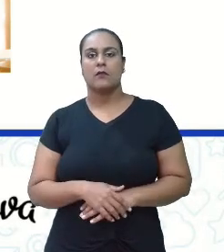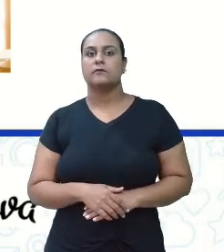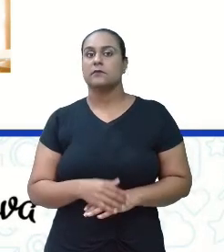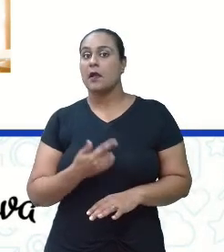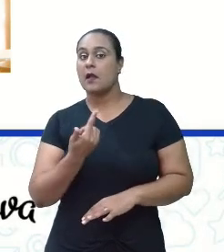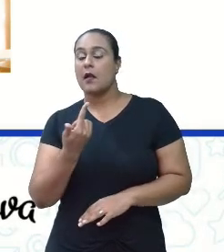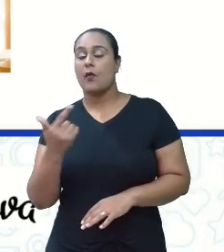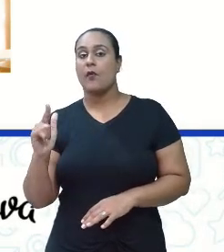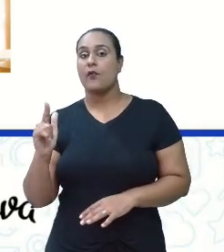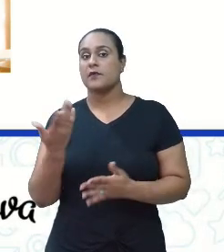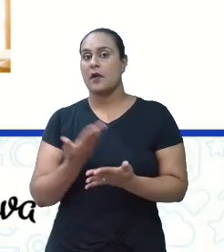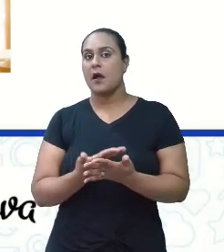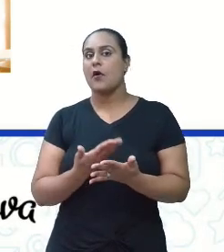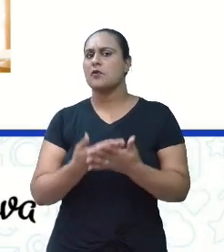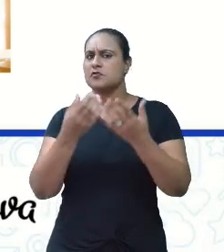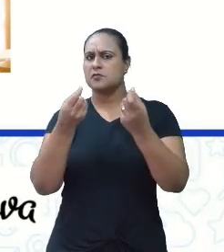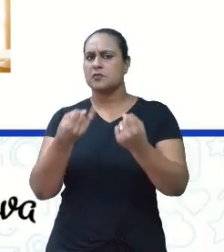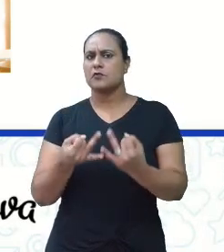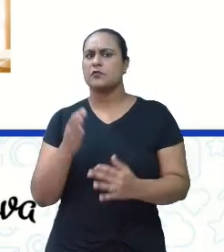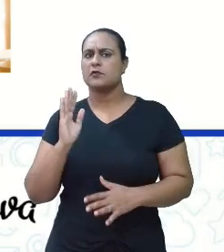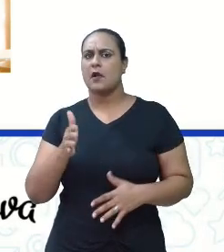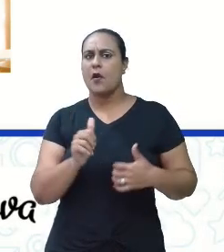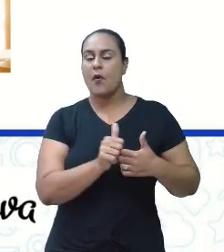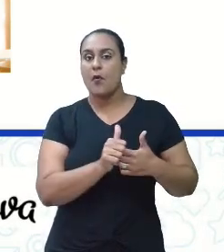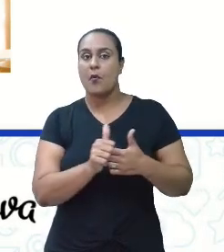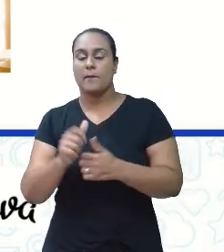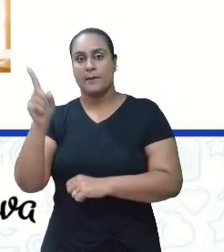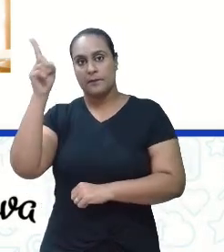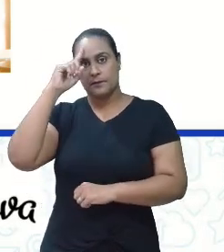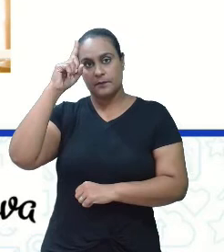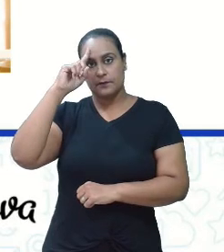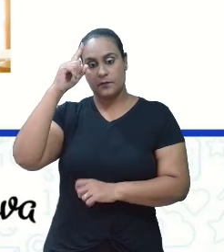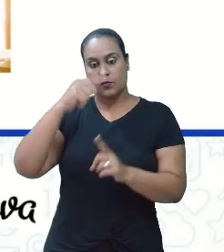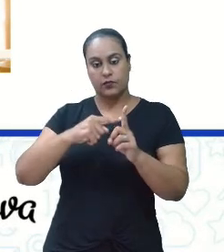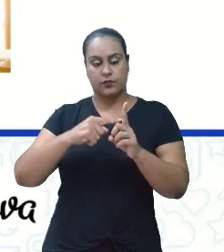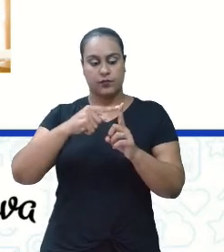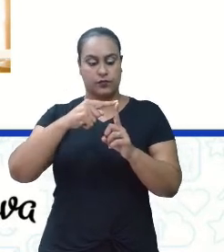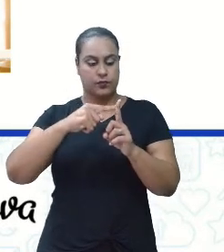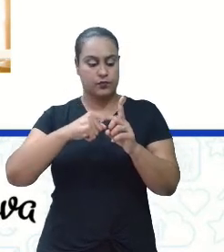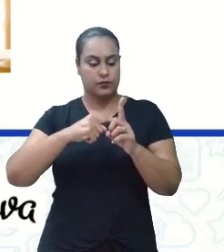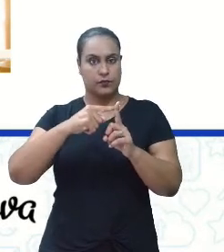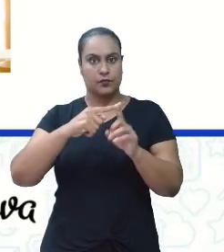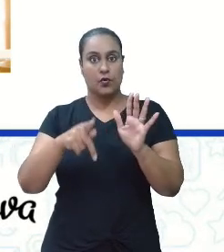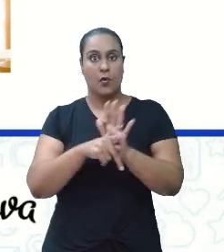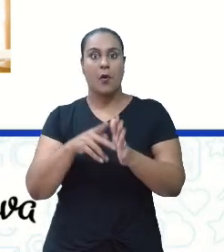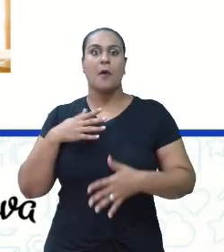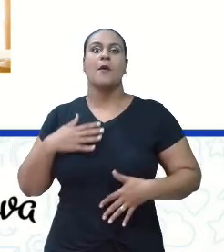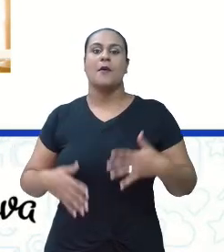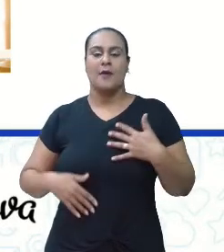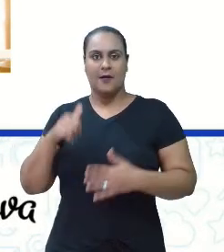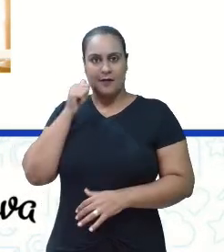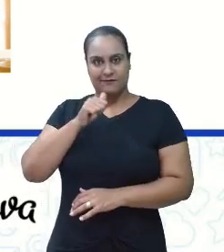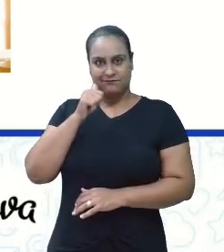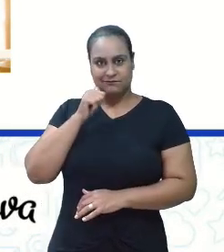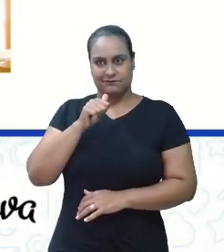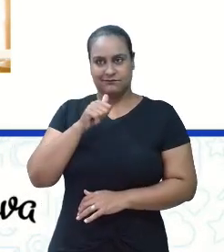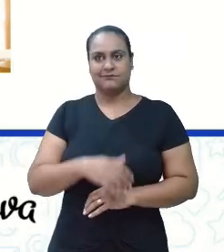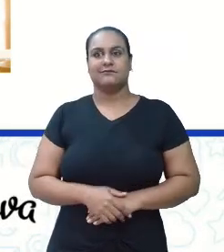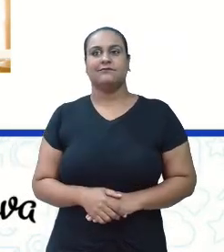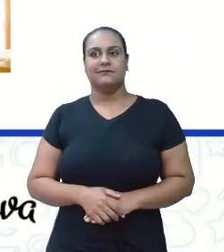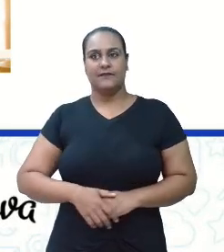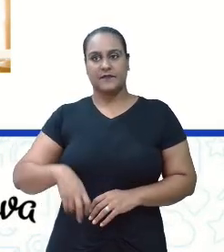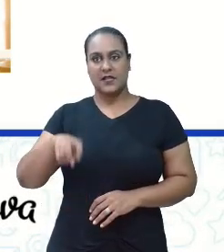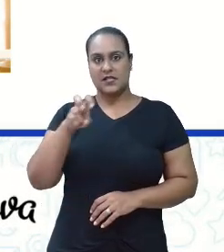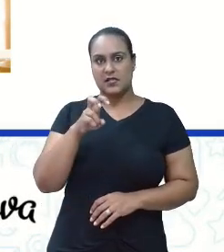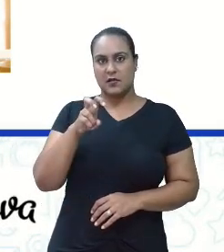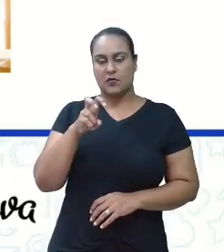aulas anteriores. Então, é um acompanhamento diário da temperatura da mulher. Observa-se um aumento de pelo menos 5